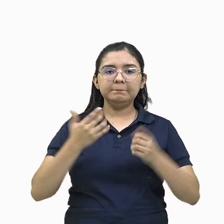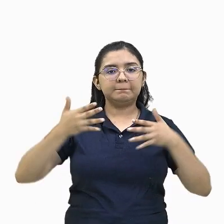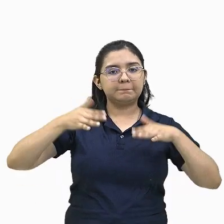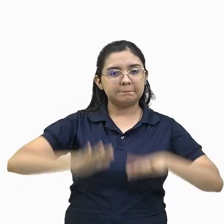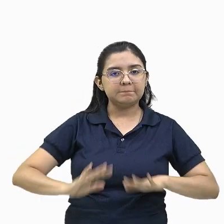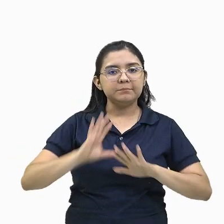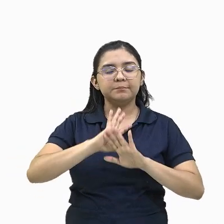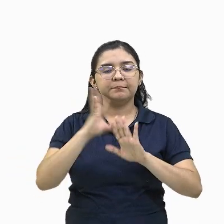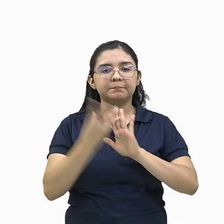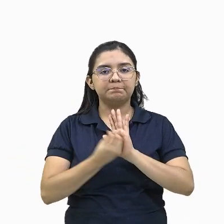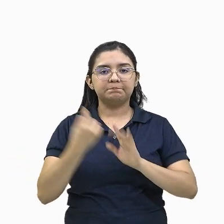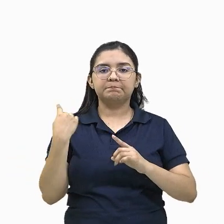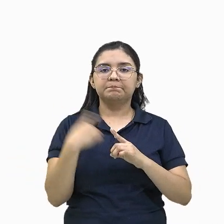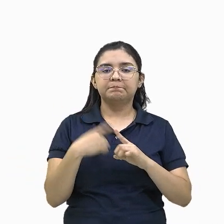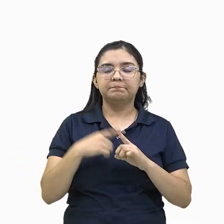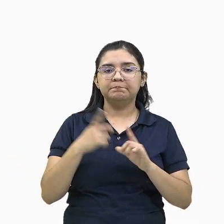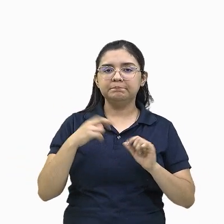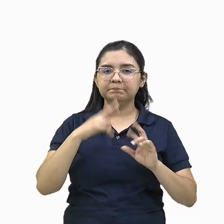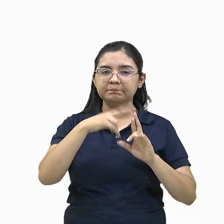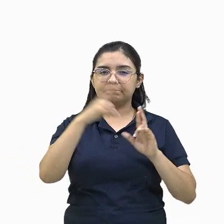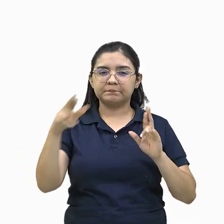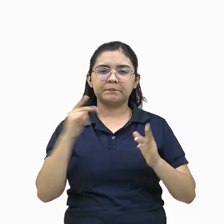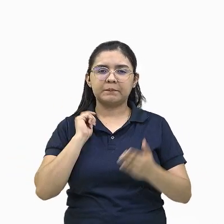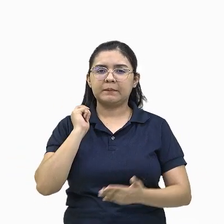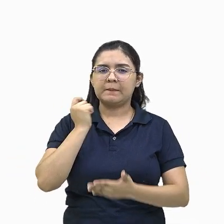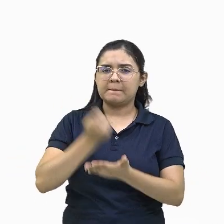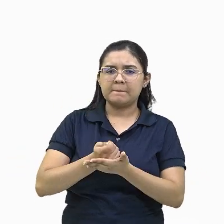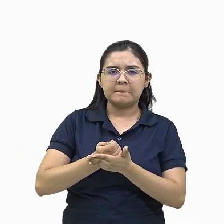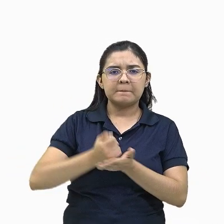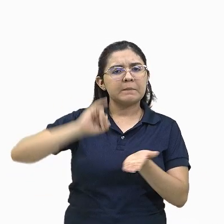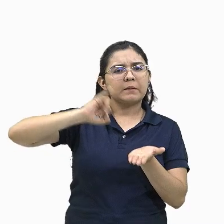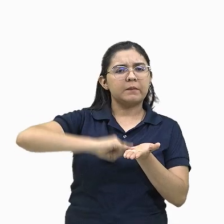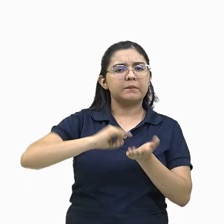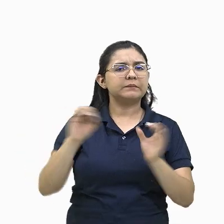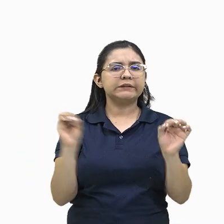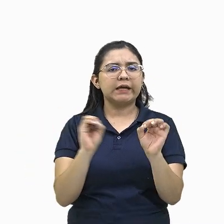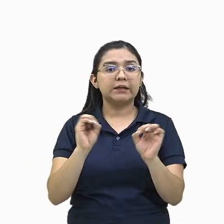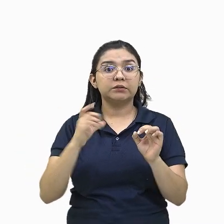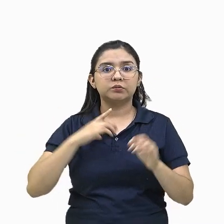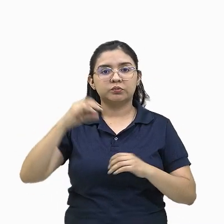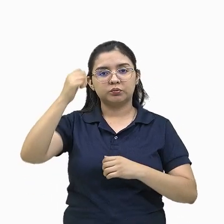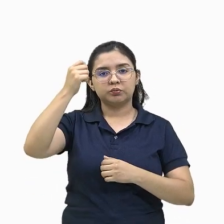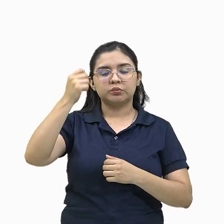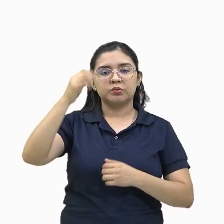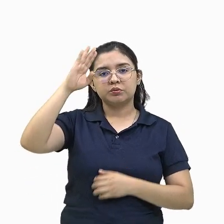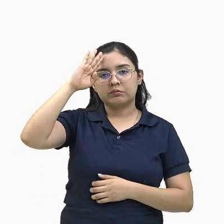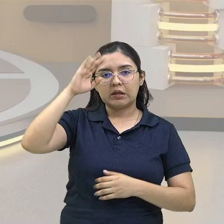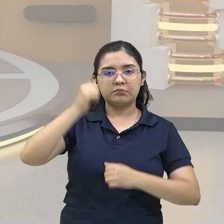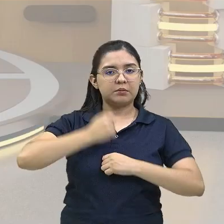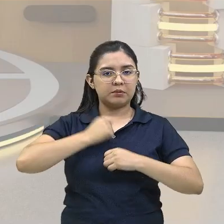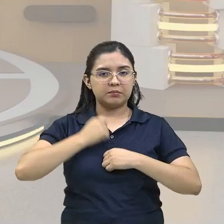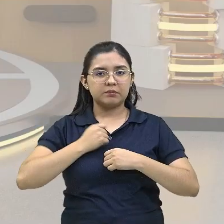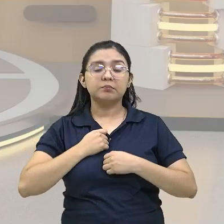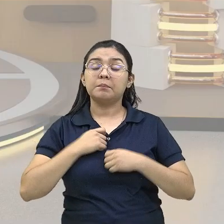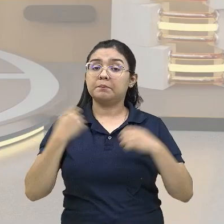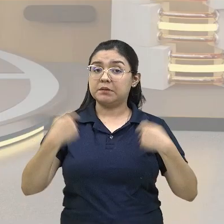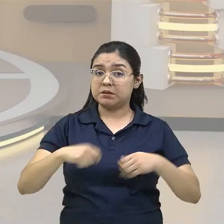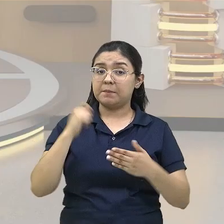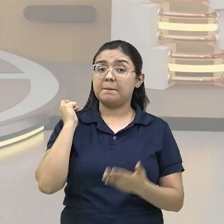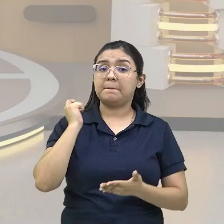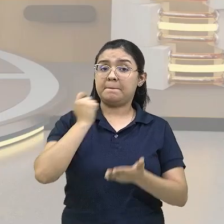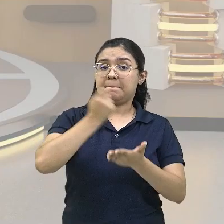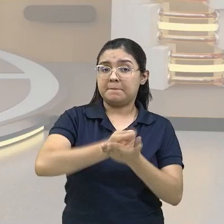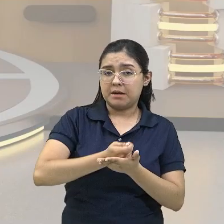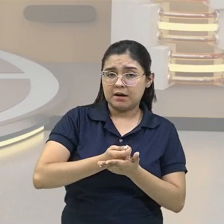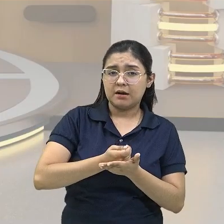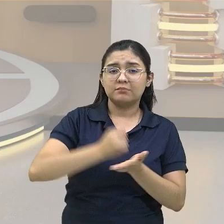porque enquanto os religiosos não pagavam nenhum imposto, né, os soldados, as outras pessoas que não eram da igreja tinham que pagar pesados